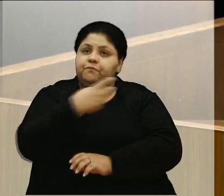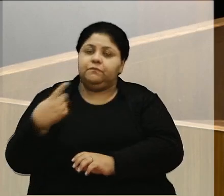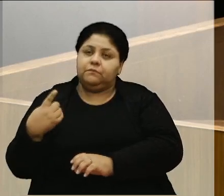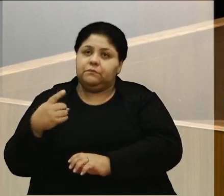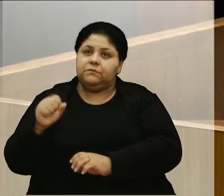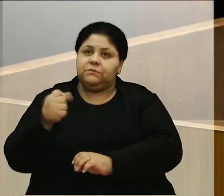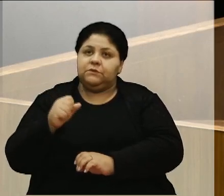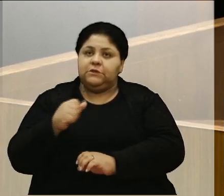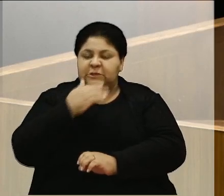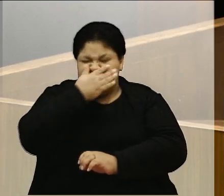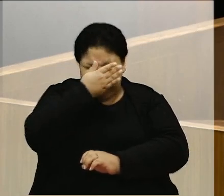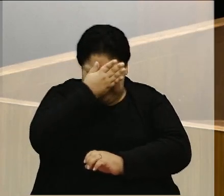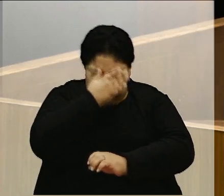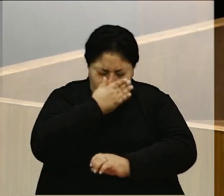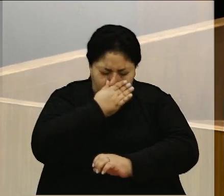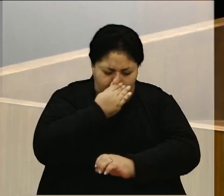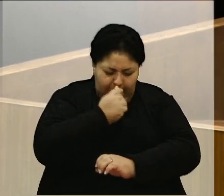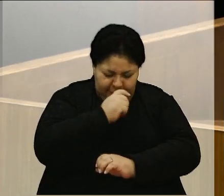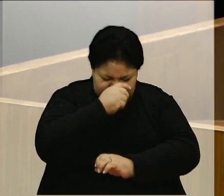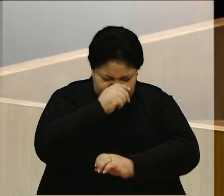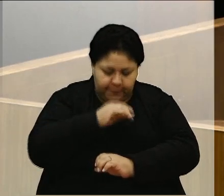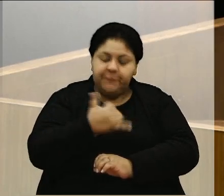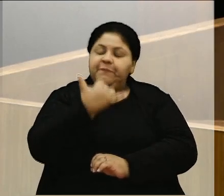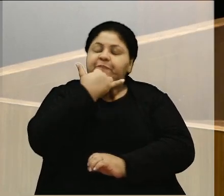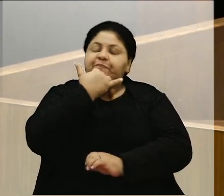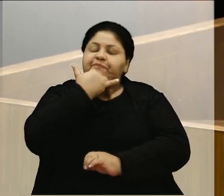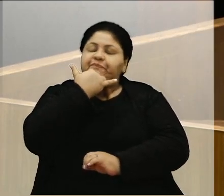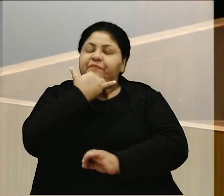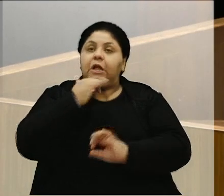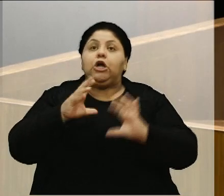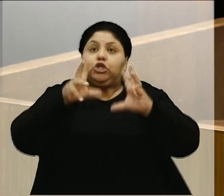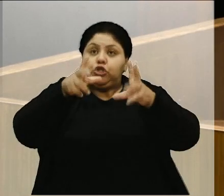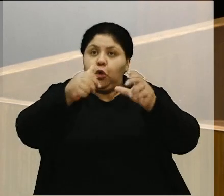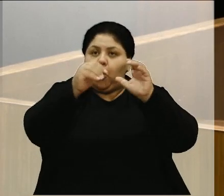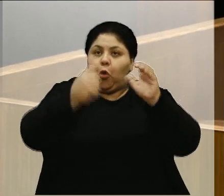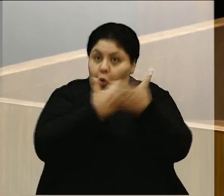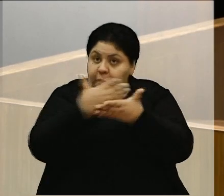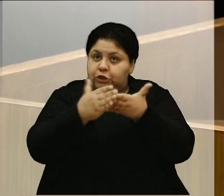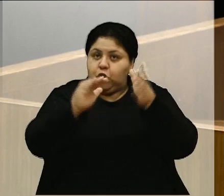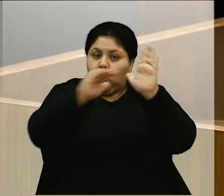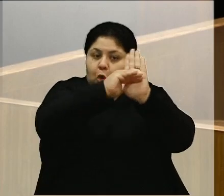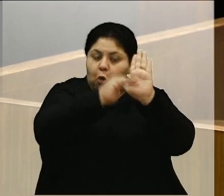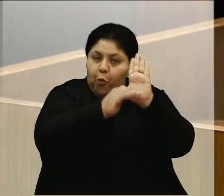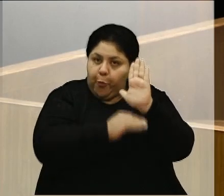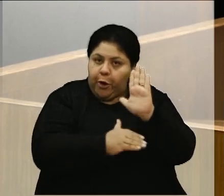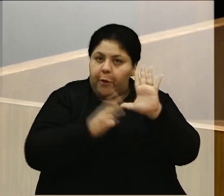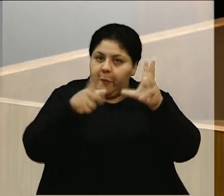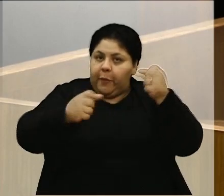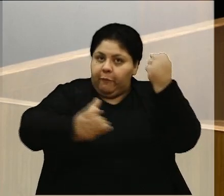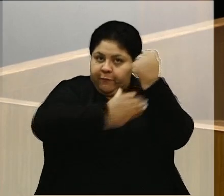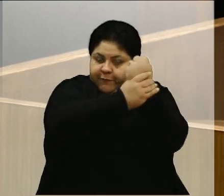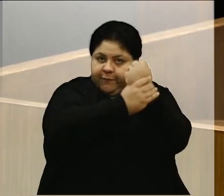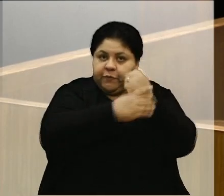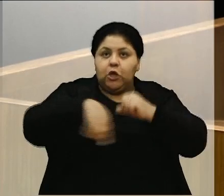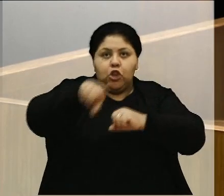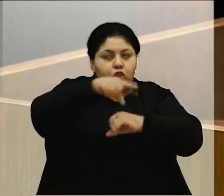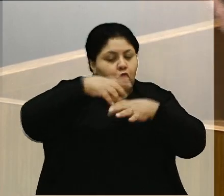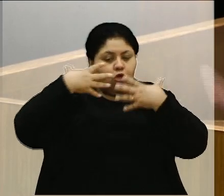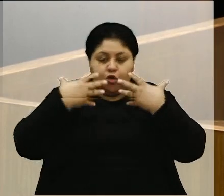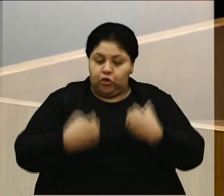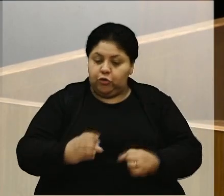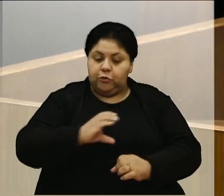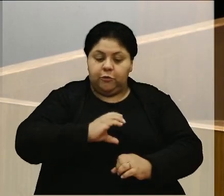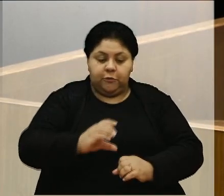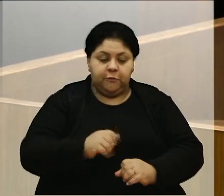iniciativa Todas Seguras. Desde então, nós fomos abraçadas pela Coordenadoria da Mulher, que nos